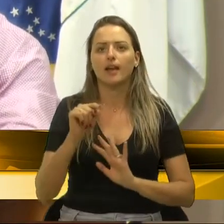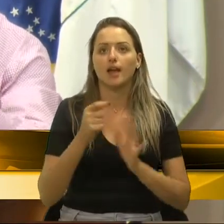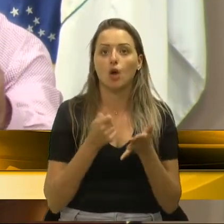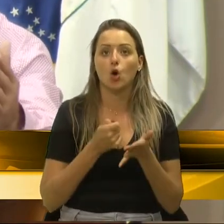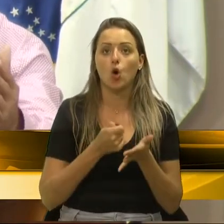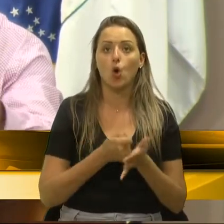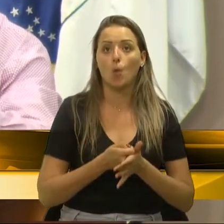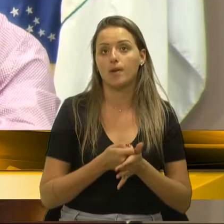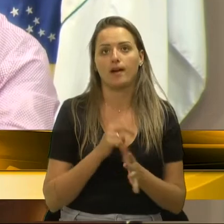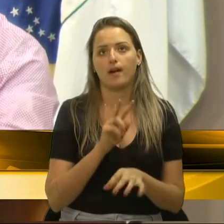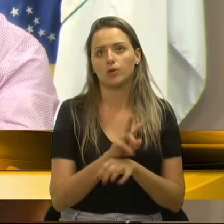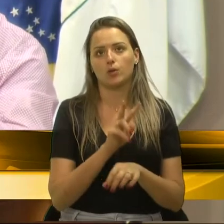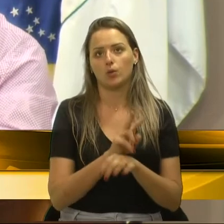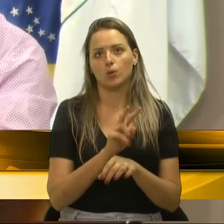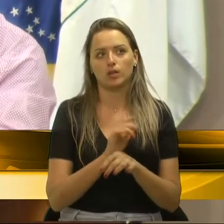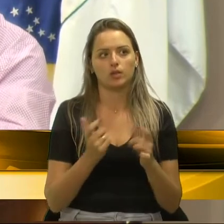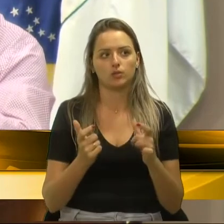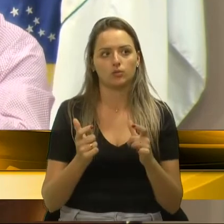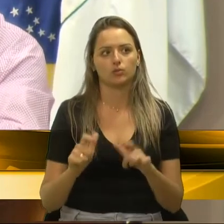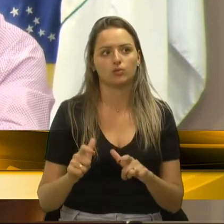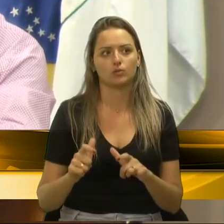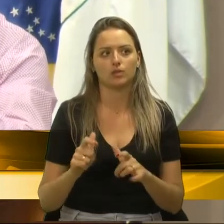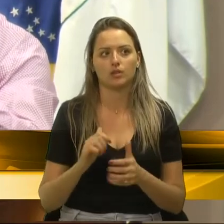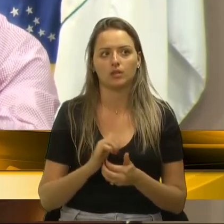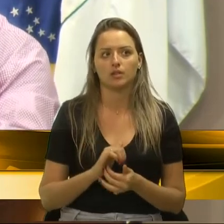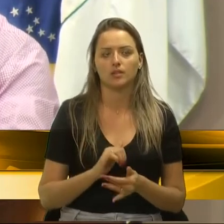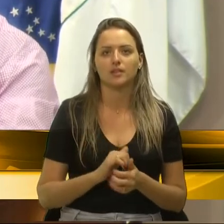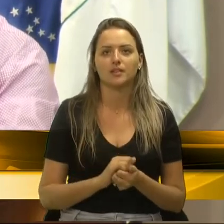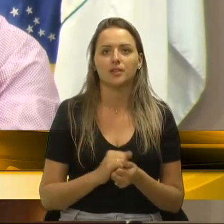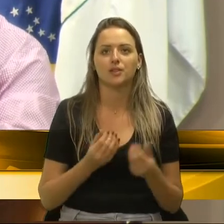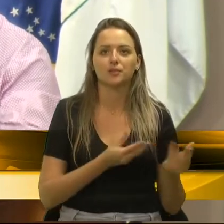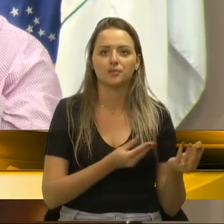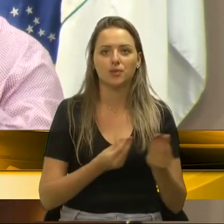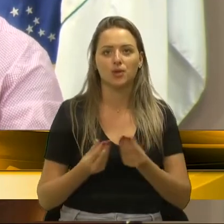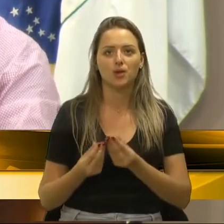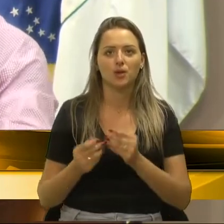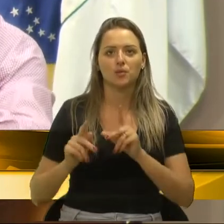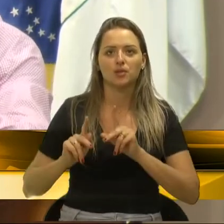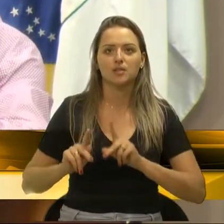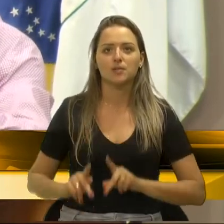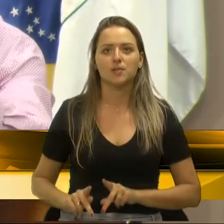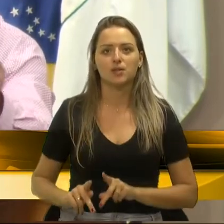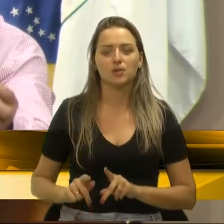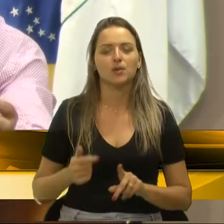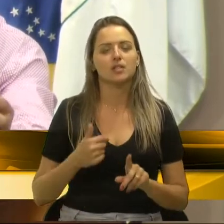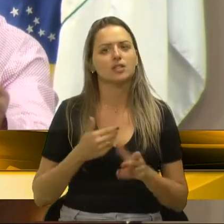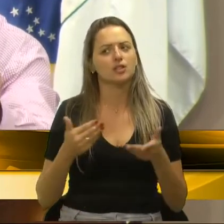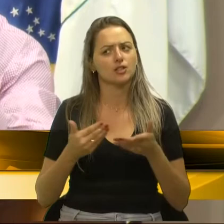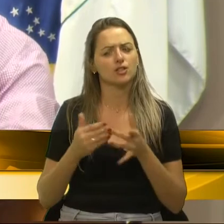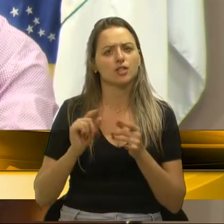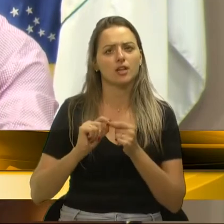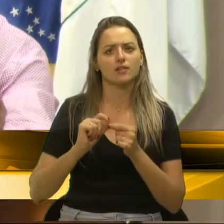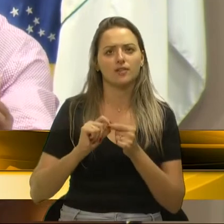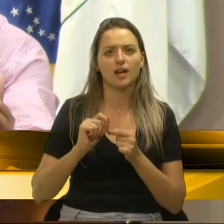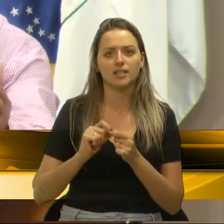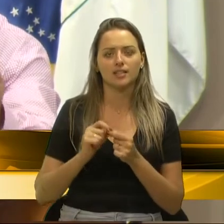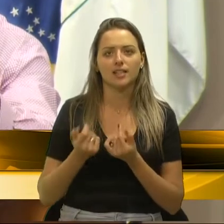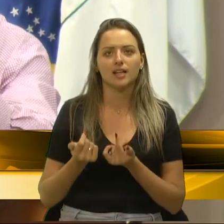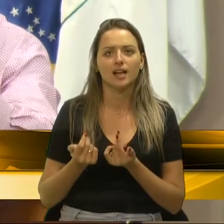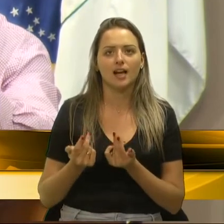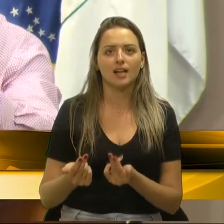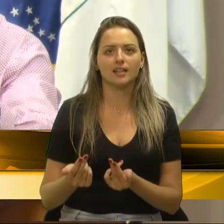obrigado a cuidar da sua rua, porém tem muitas pessoas que eu conheço que já o faz, mesmo não